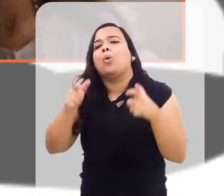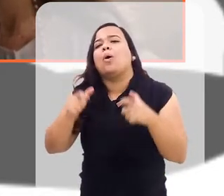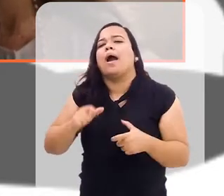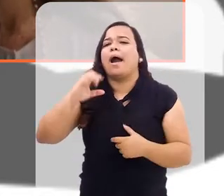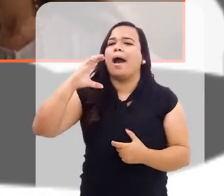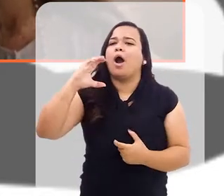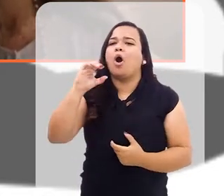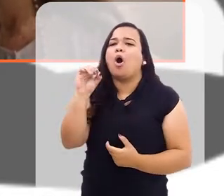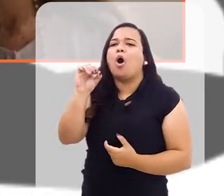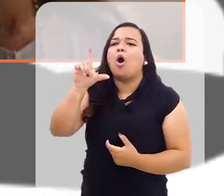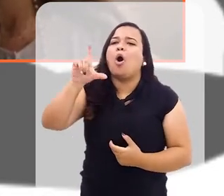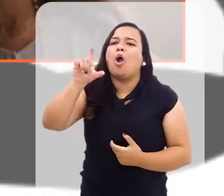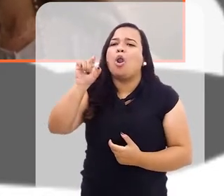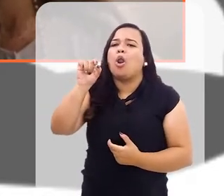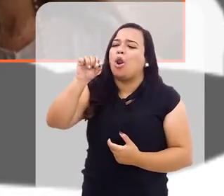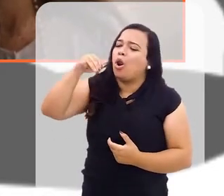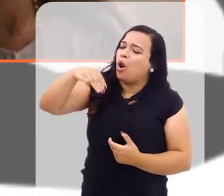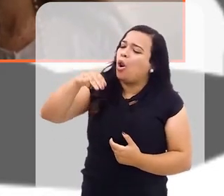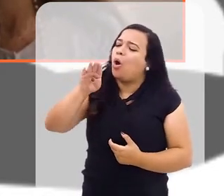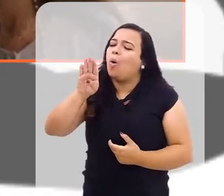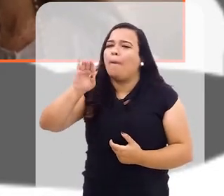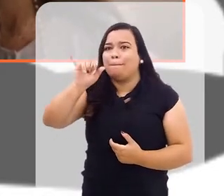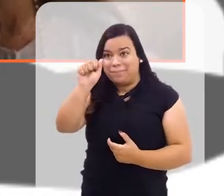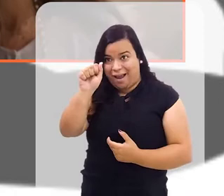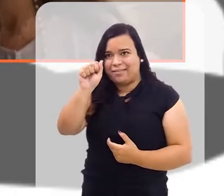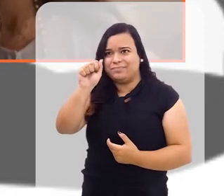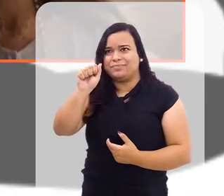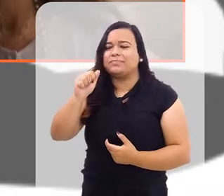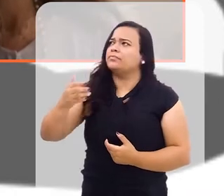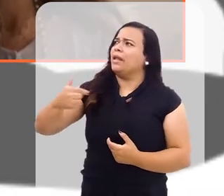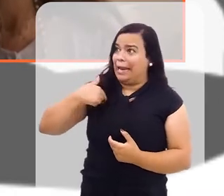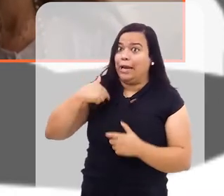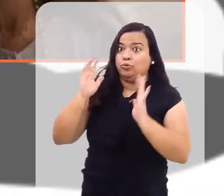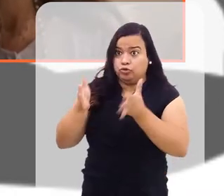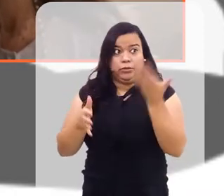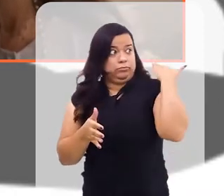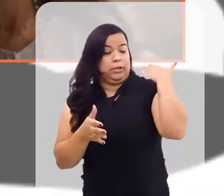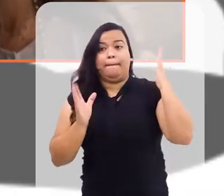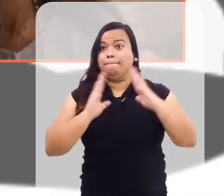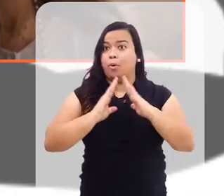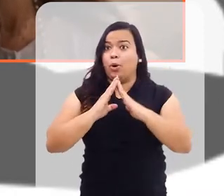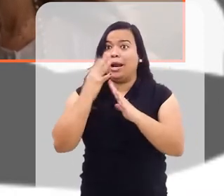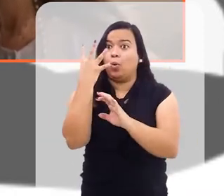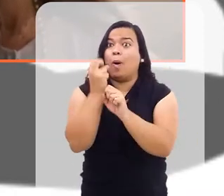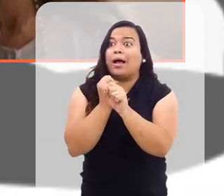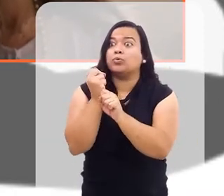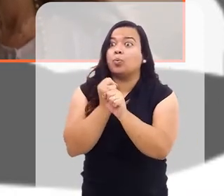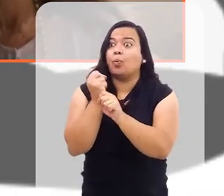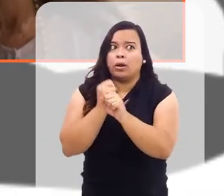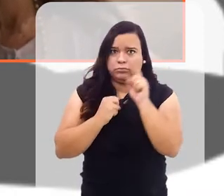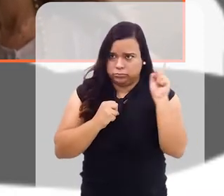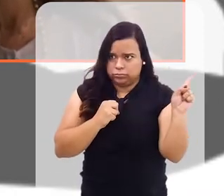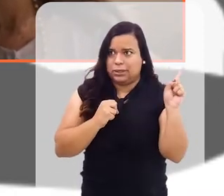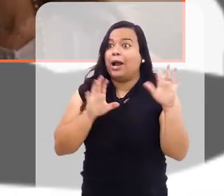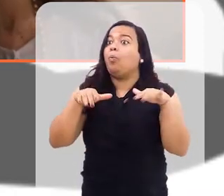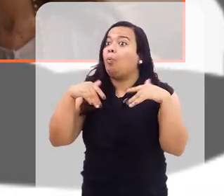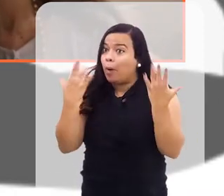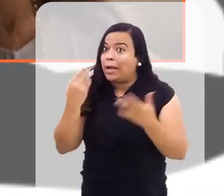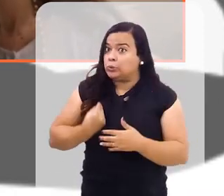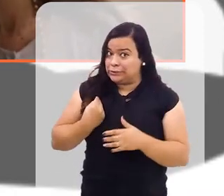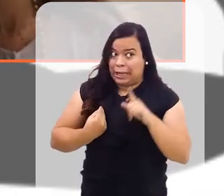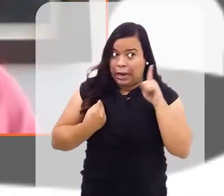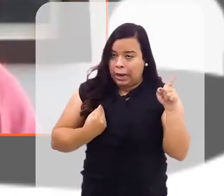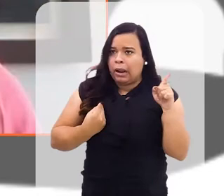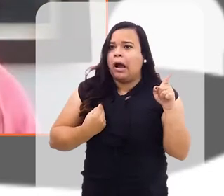na Colômbia por 4 anos, e na época que eu morei lá, era um crime meio que corriqueiro na cidade,